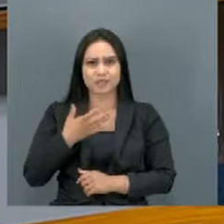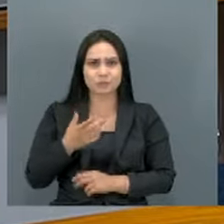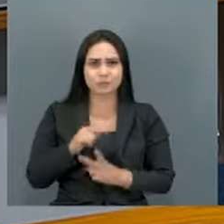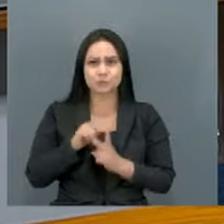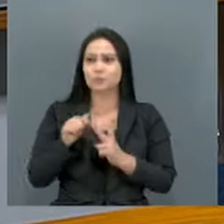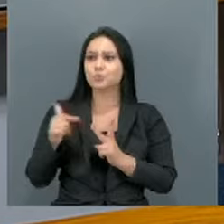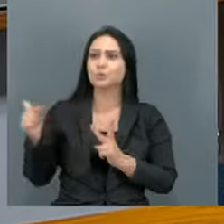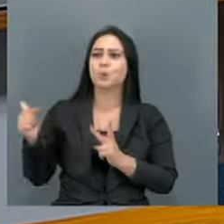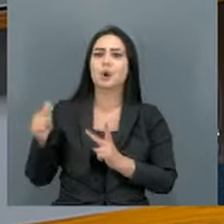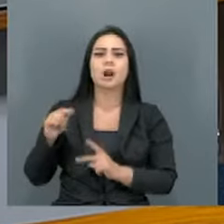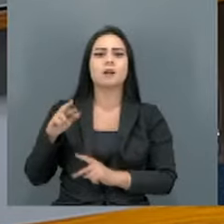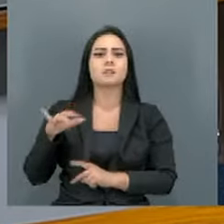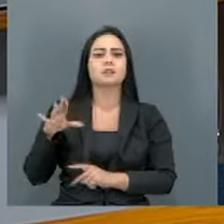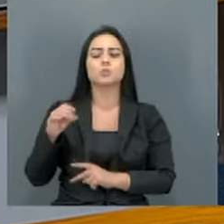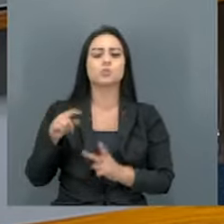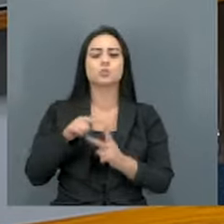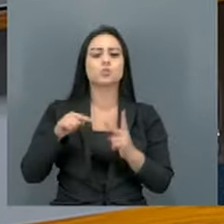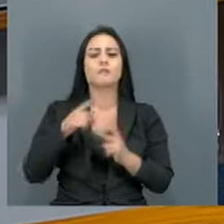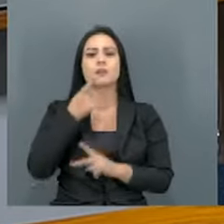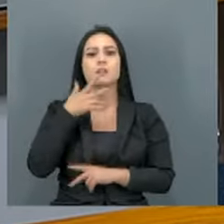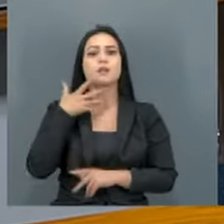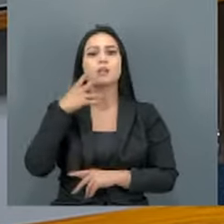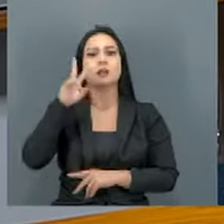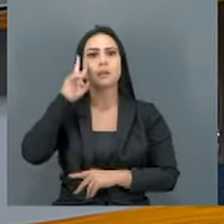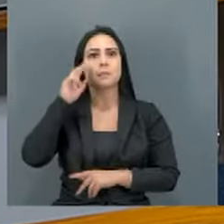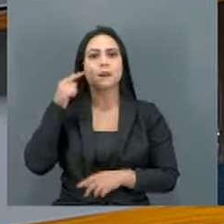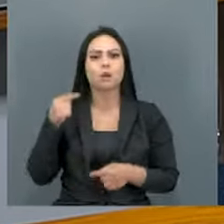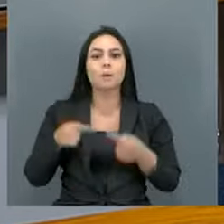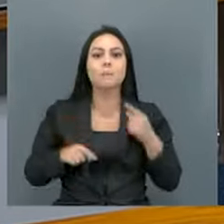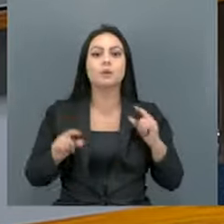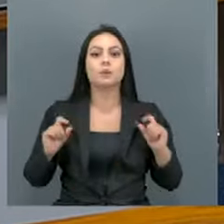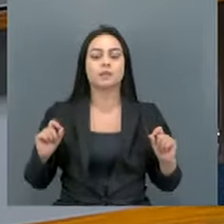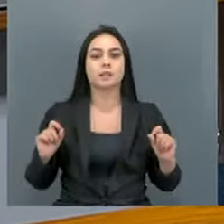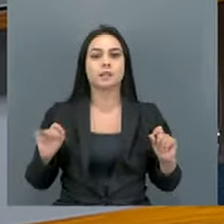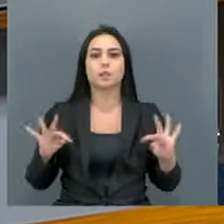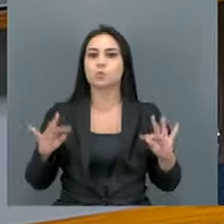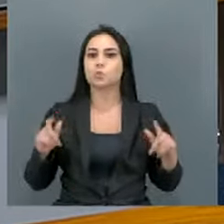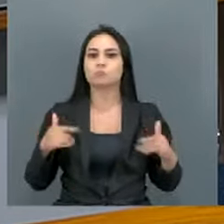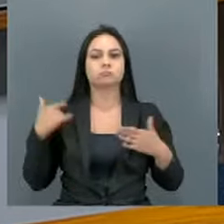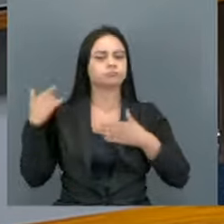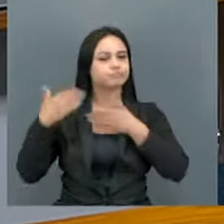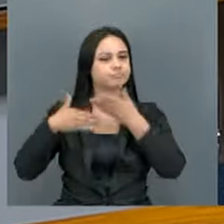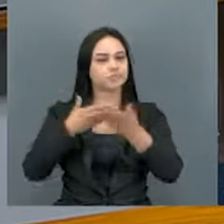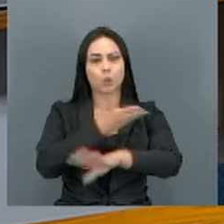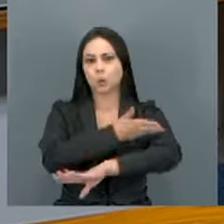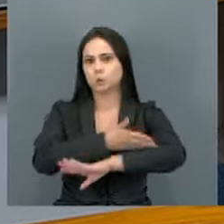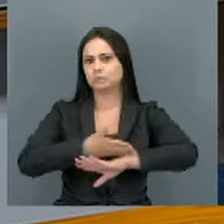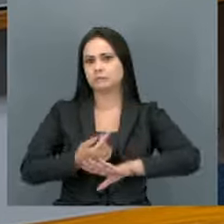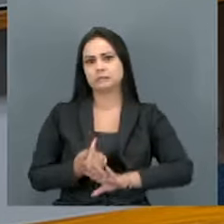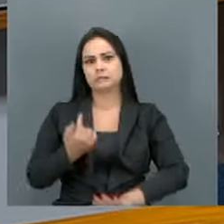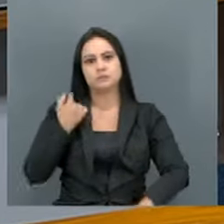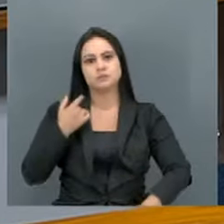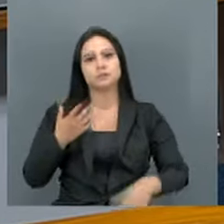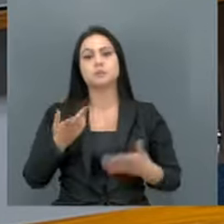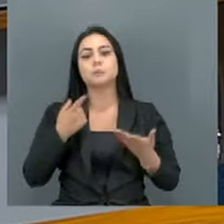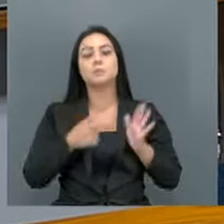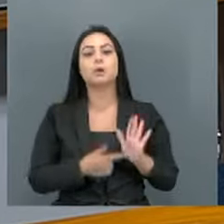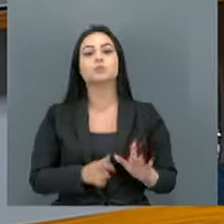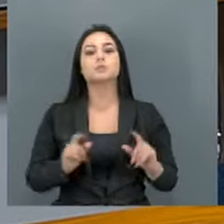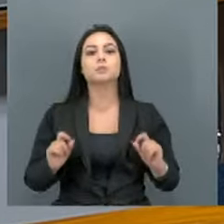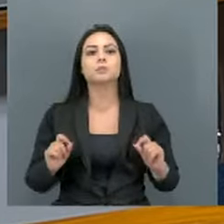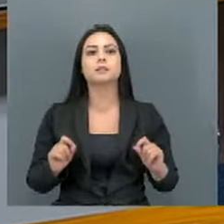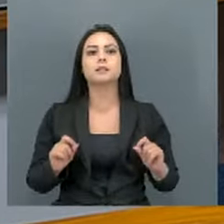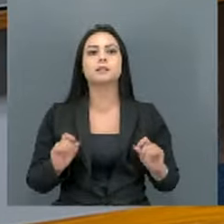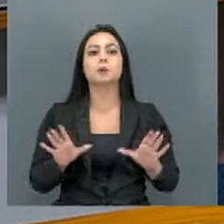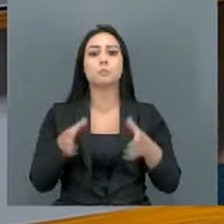Graciano, eu quero lembrar que eles romperam aí toda uma doutrinação, o que mostra que o